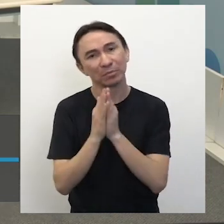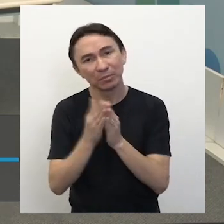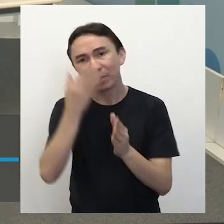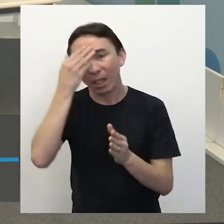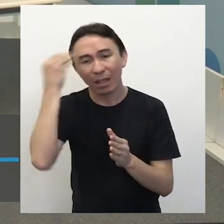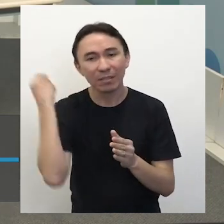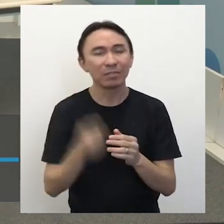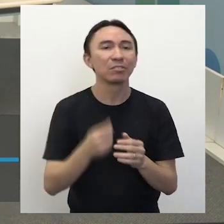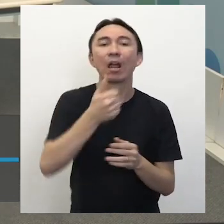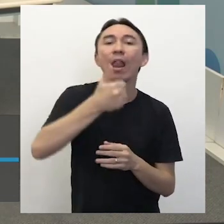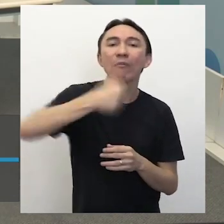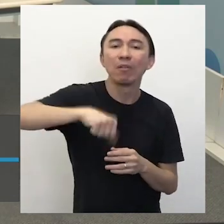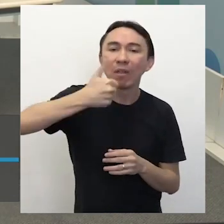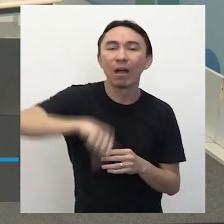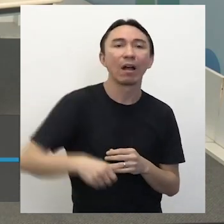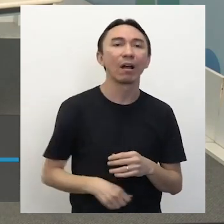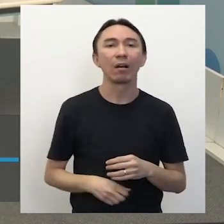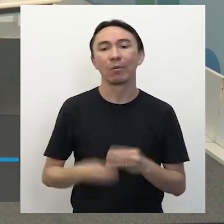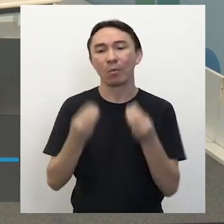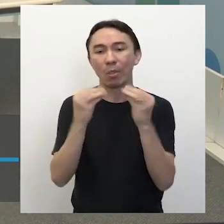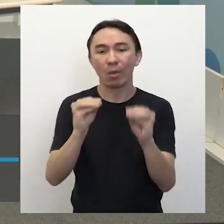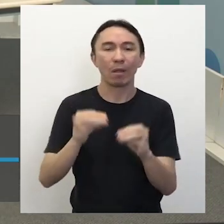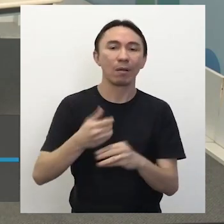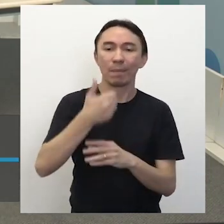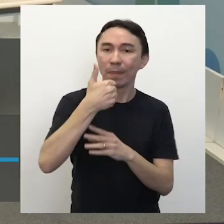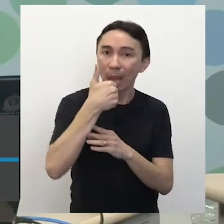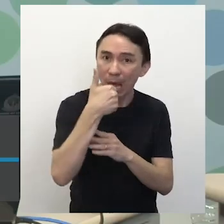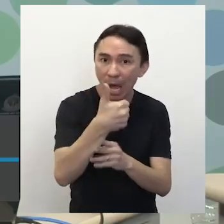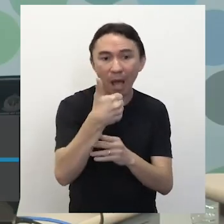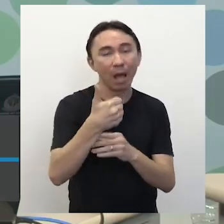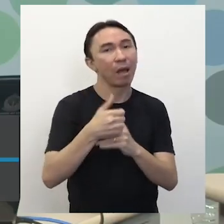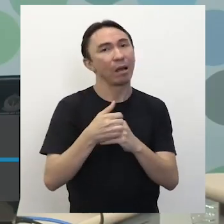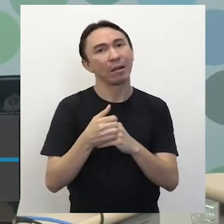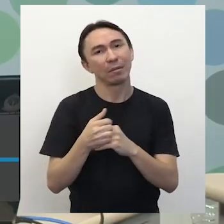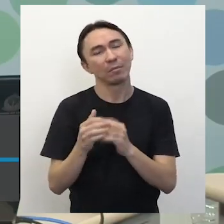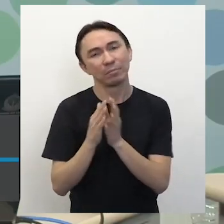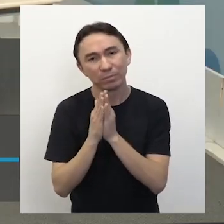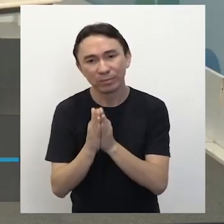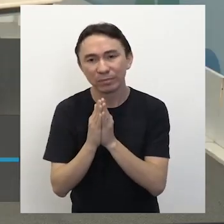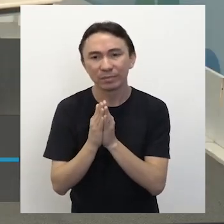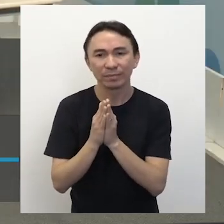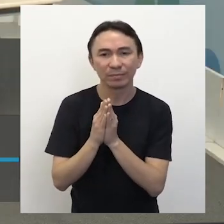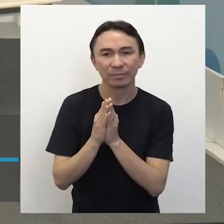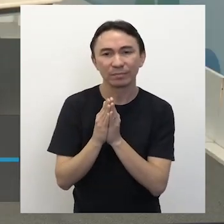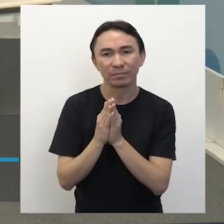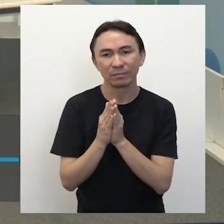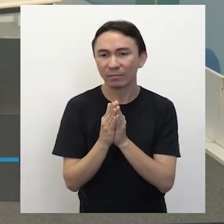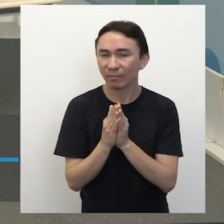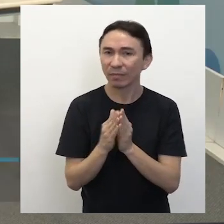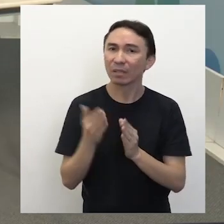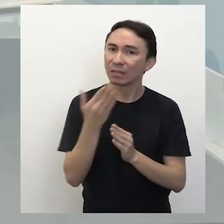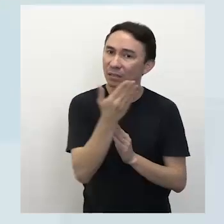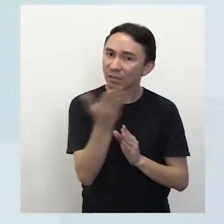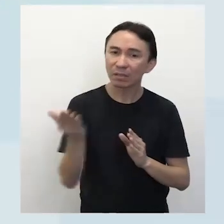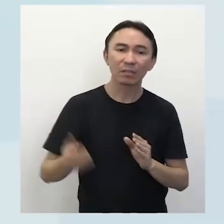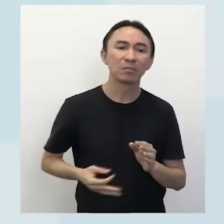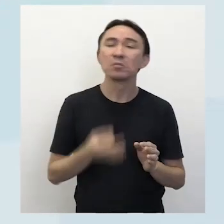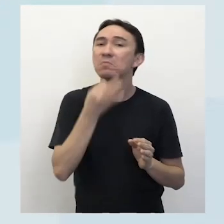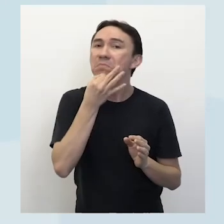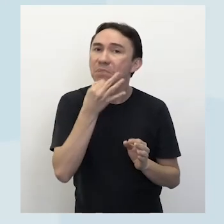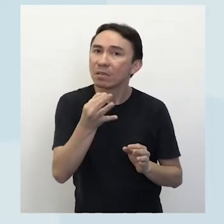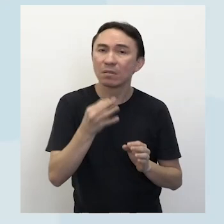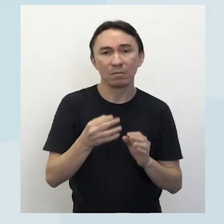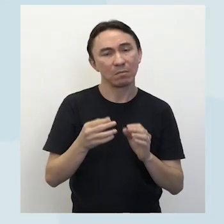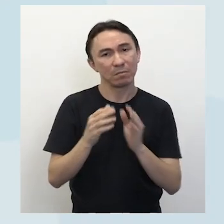estou enchendo o saco. Vai vir agora o link, por favor. Siga, ative o sininho. Por favor, faça o seu comentário na nossa aula, deixe sua opinião.